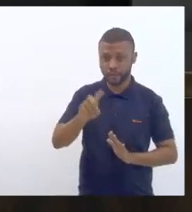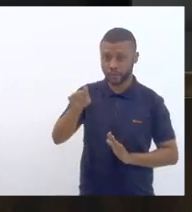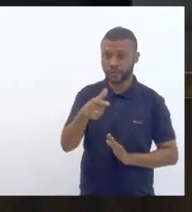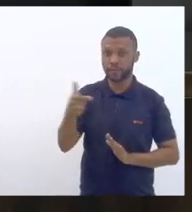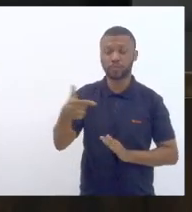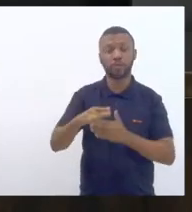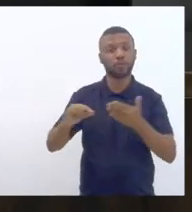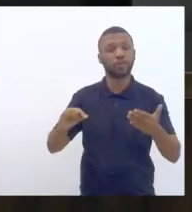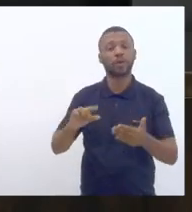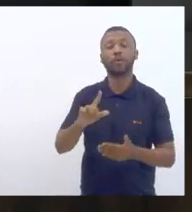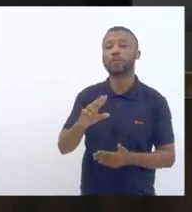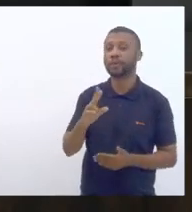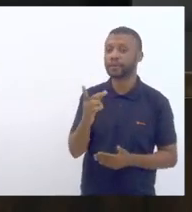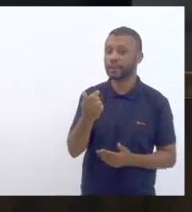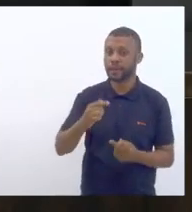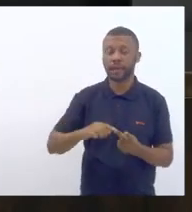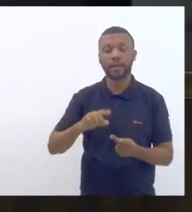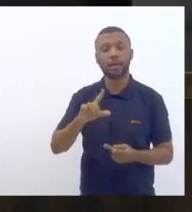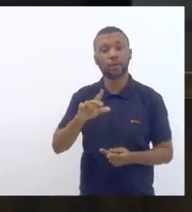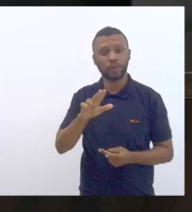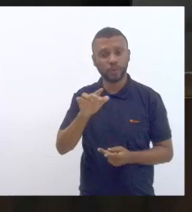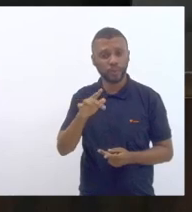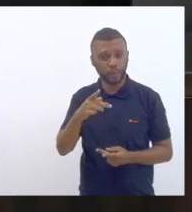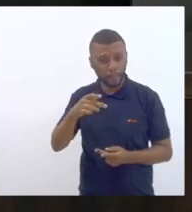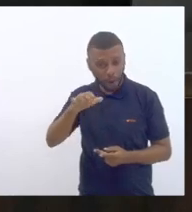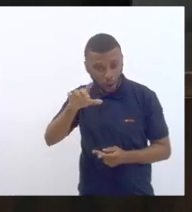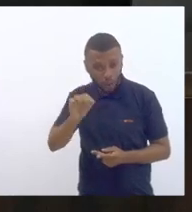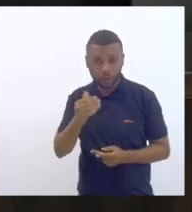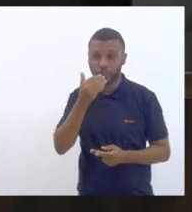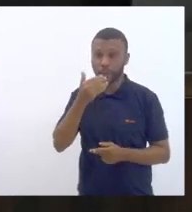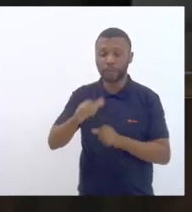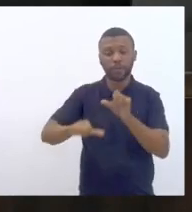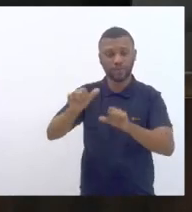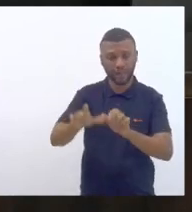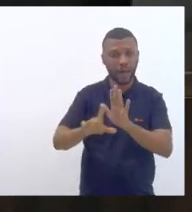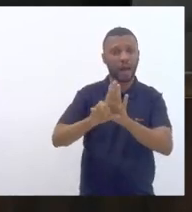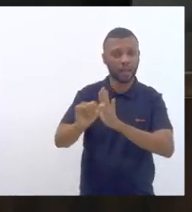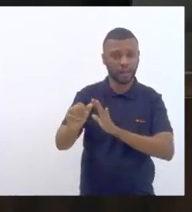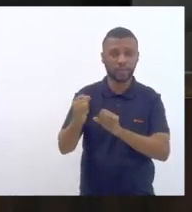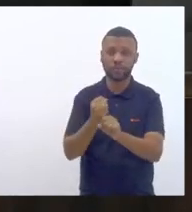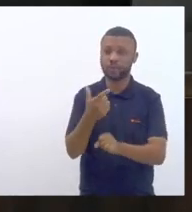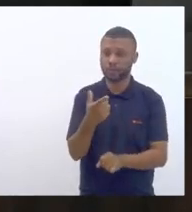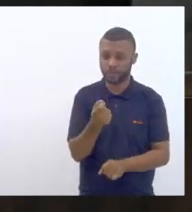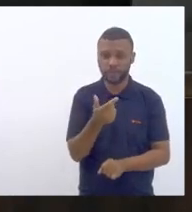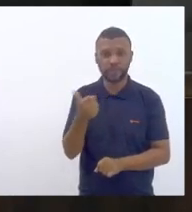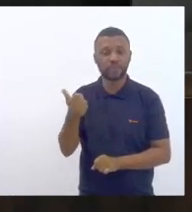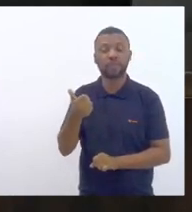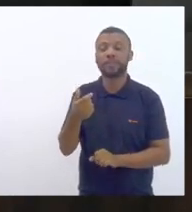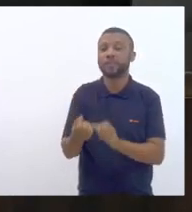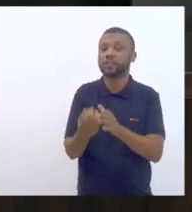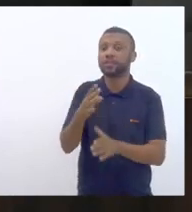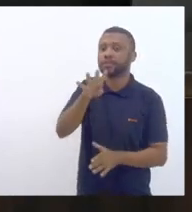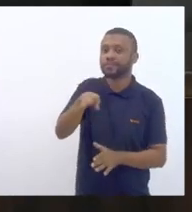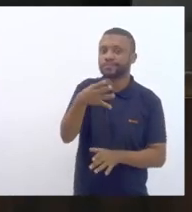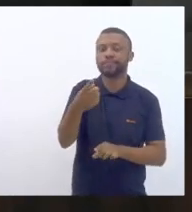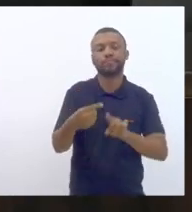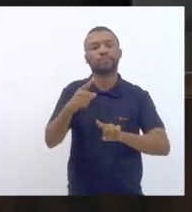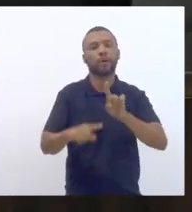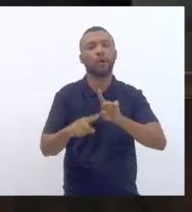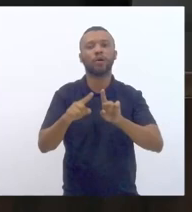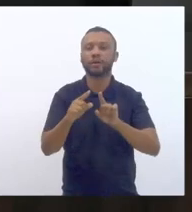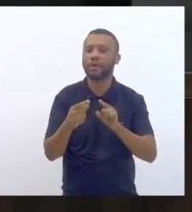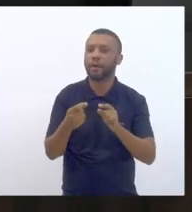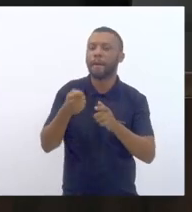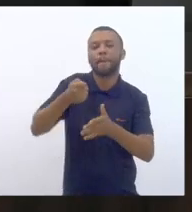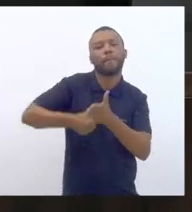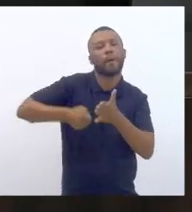Lucinha Luiz Paulo, que altera a lei 9.192 de 2 de março de 2021, que institui o programa Supera Rio de enfrentamento e combate